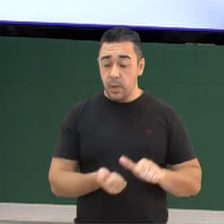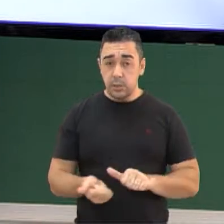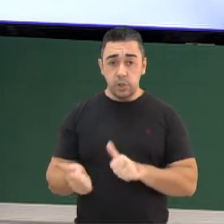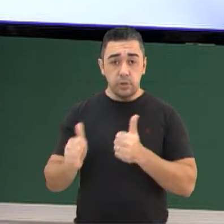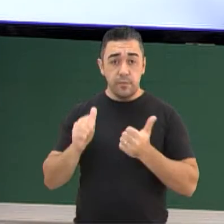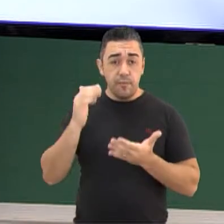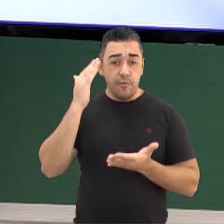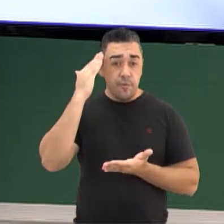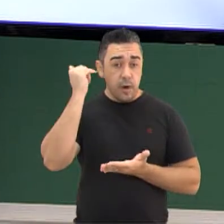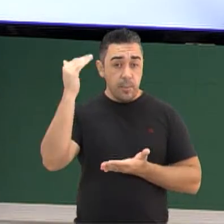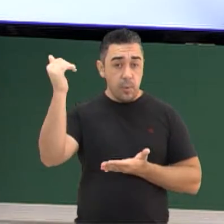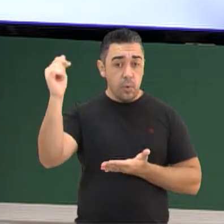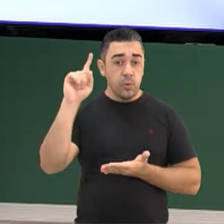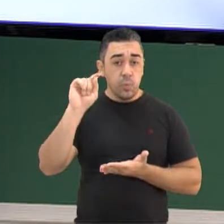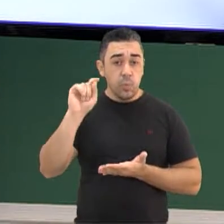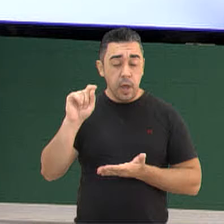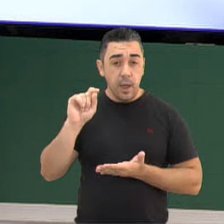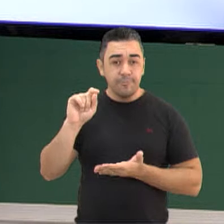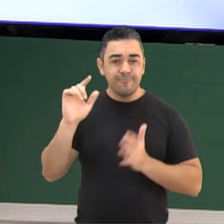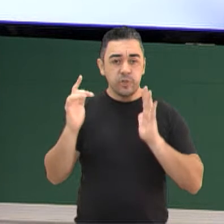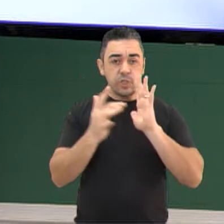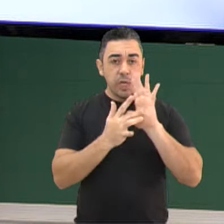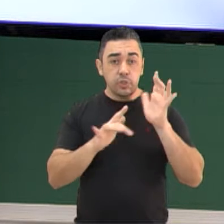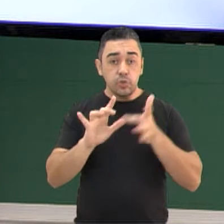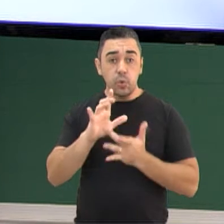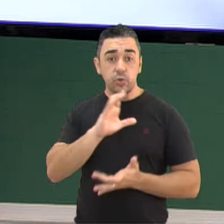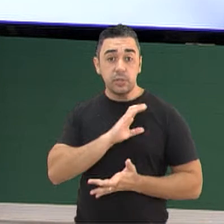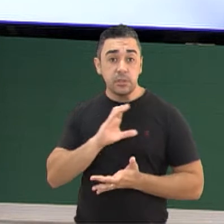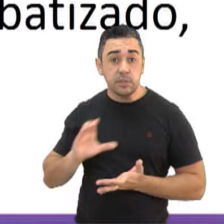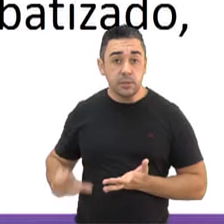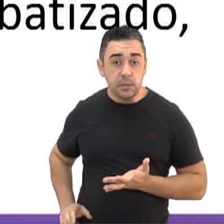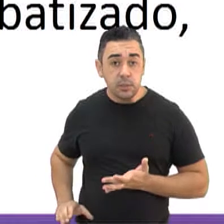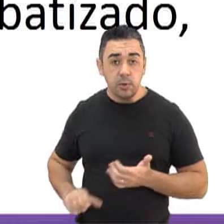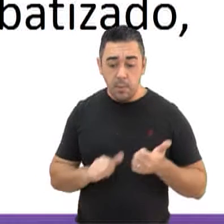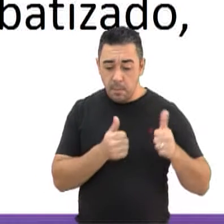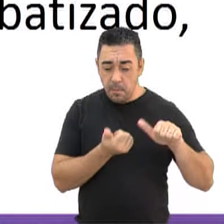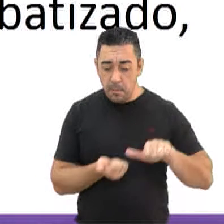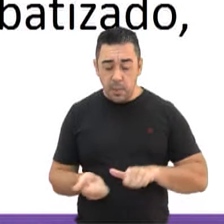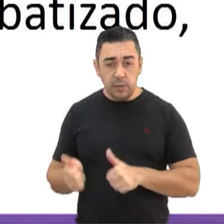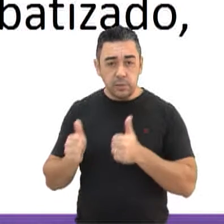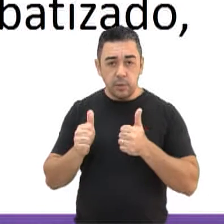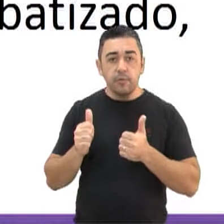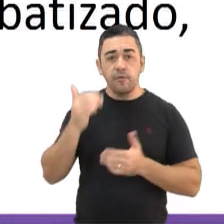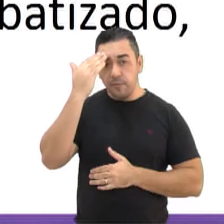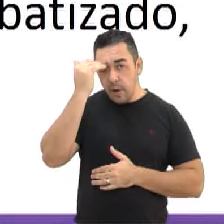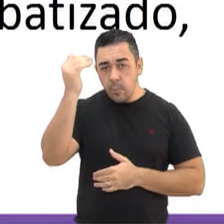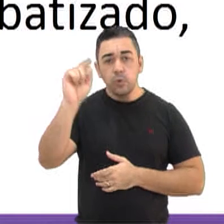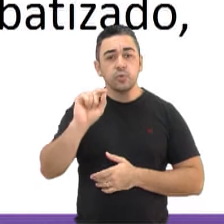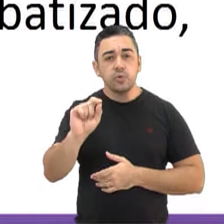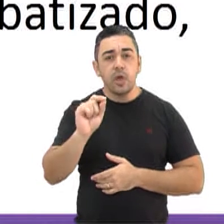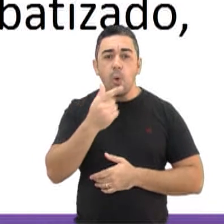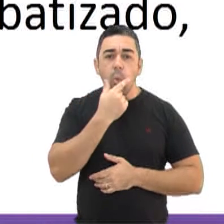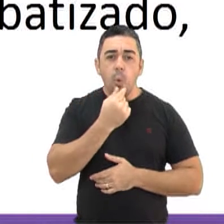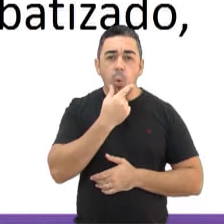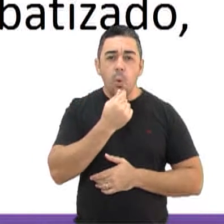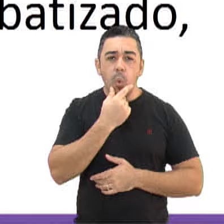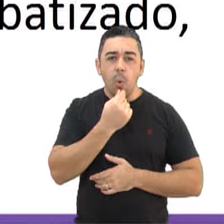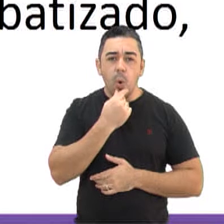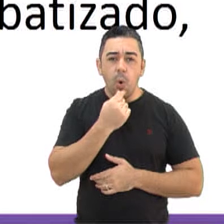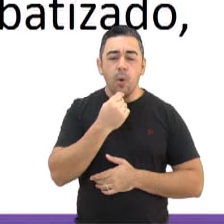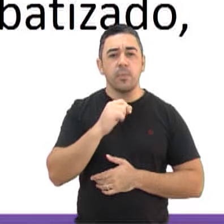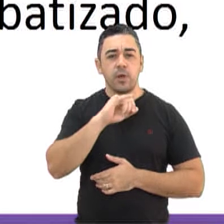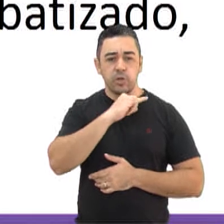nós conhecemos é o batismo de Jesus Cristo. Foi realizado pelo famoso também João Batista,